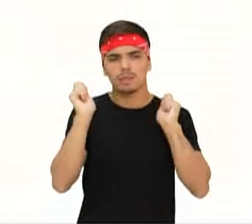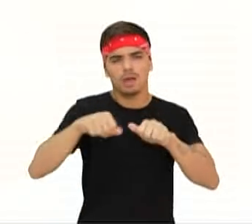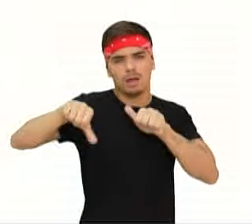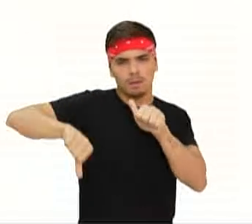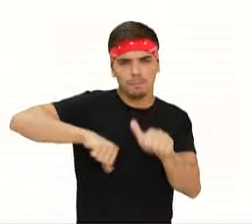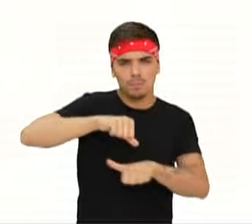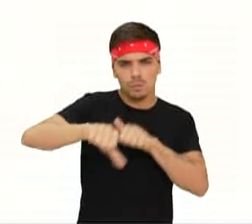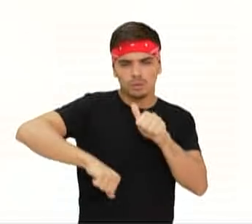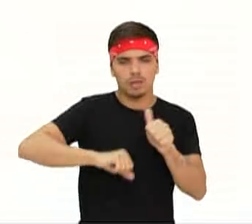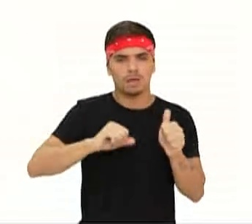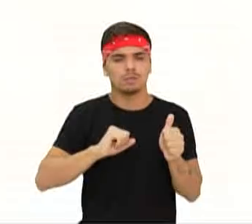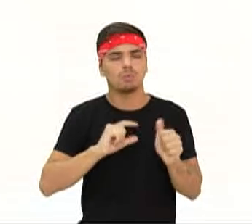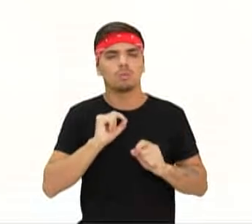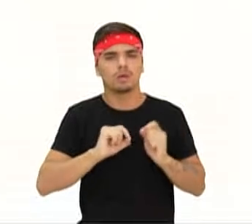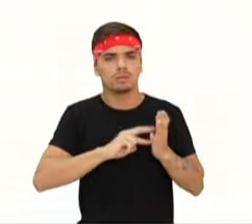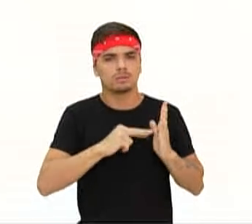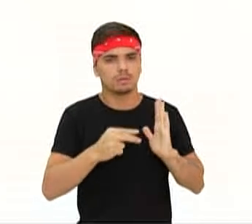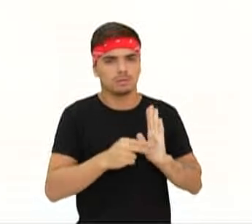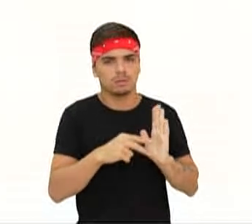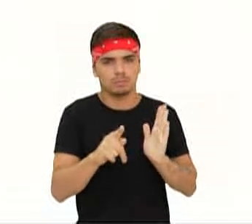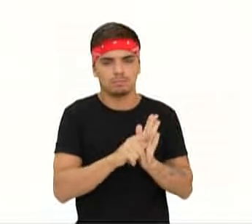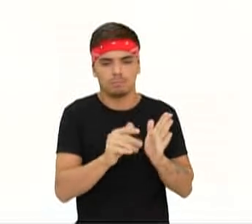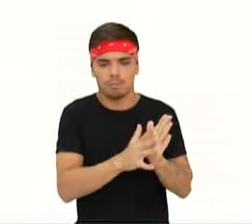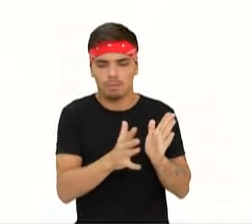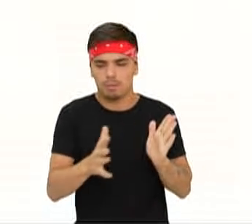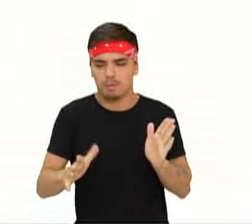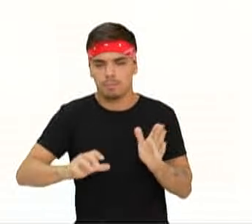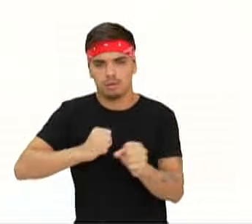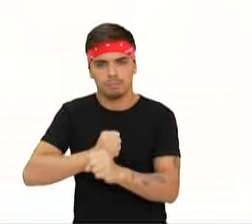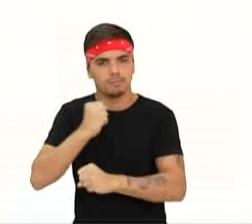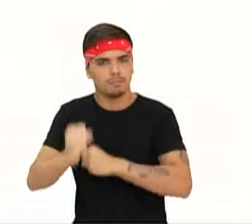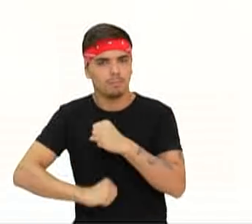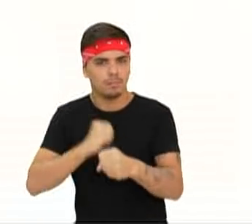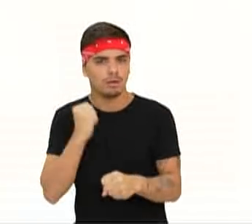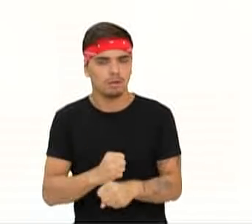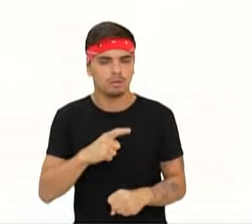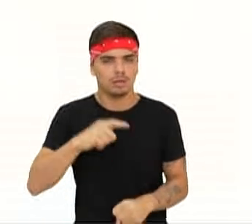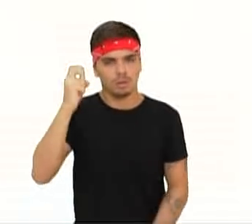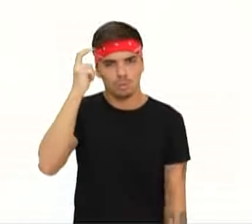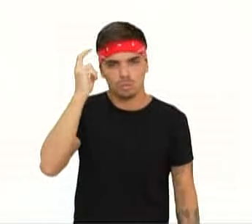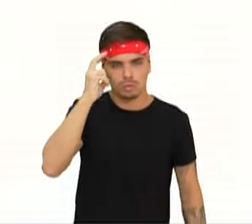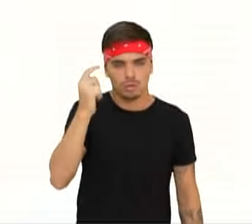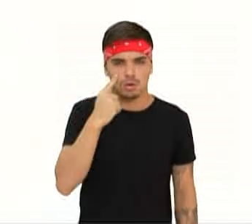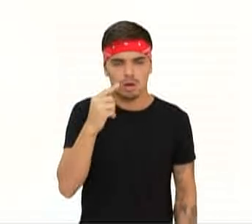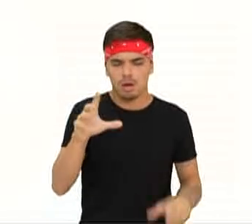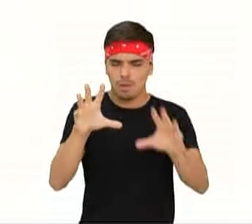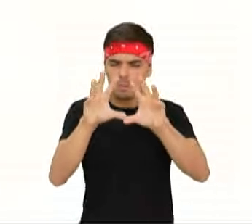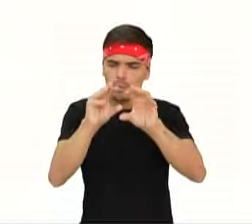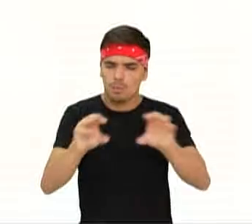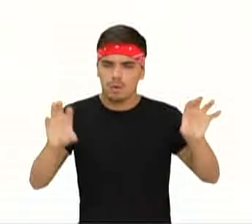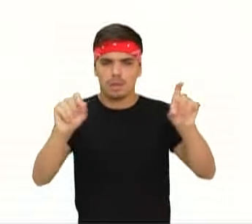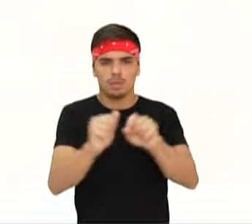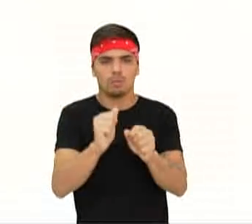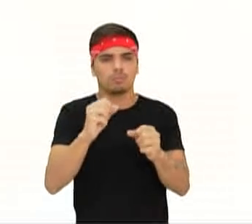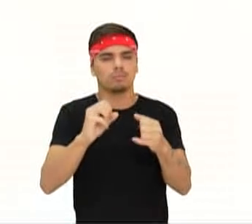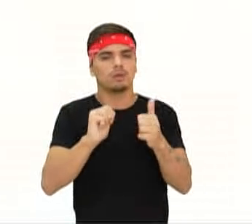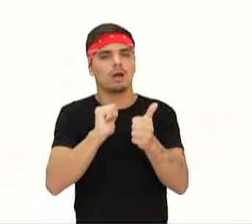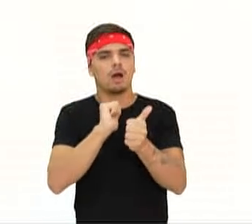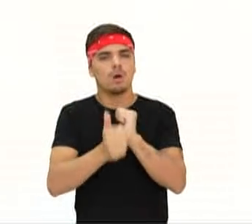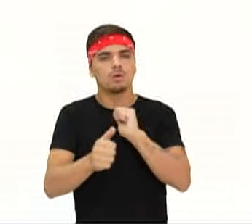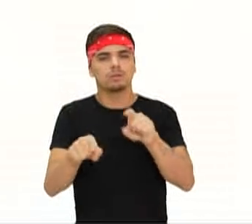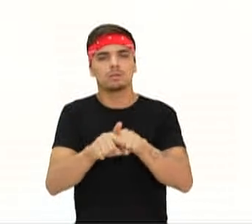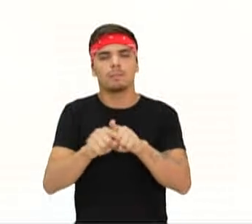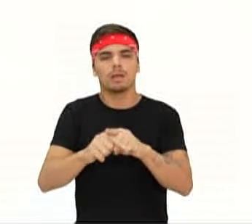mudar significativamente nos próximos anos. Culturas como o algodão, o arroz,